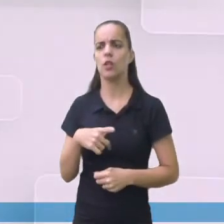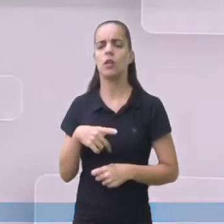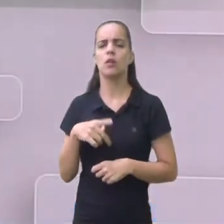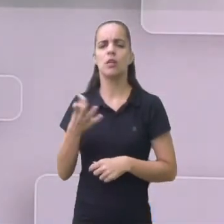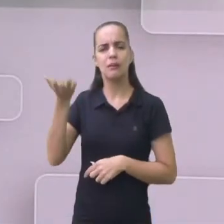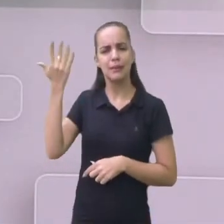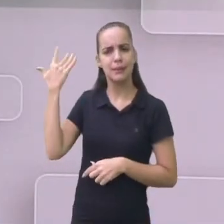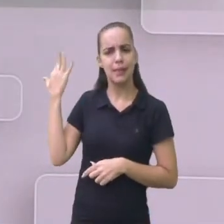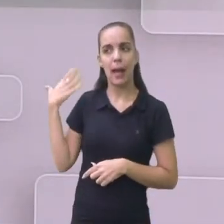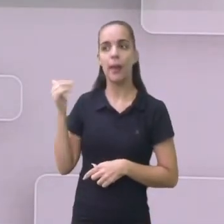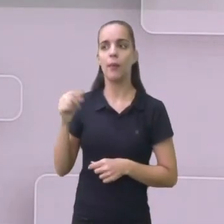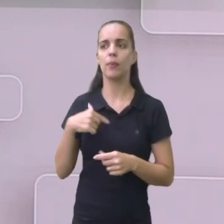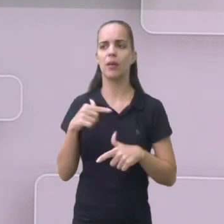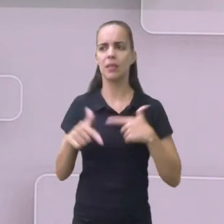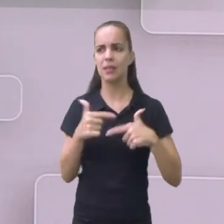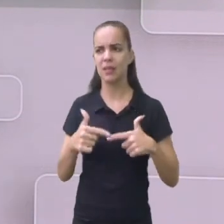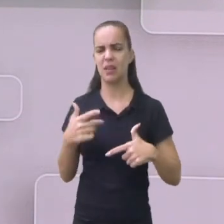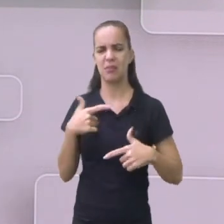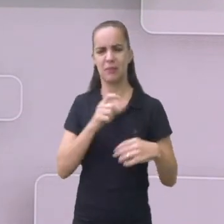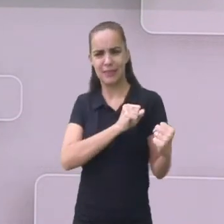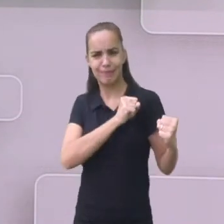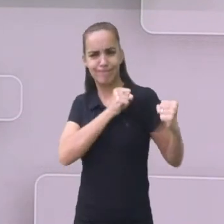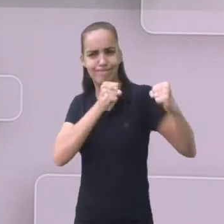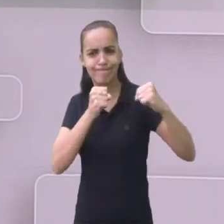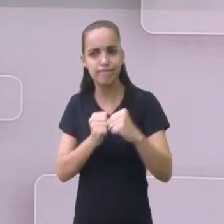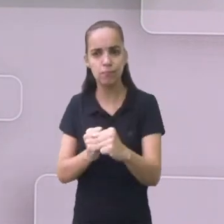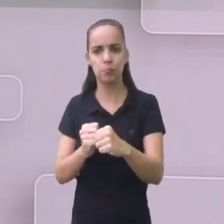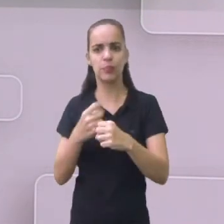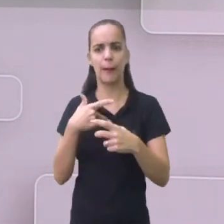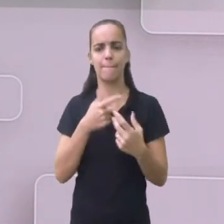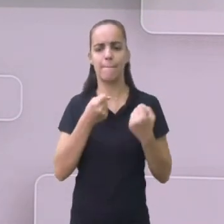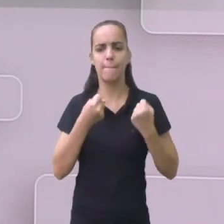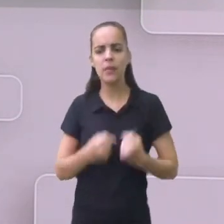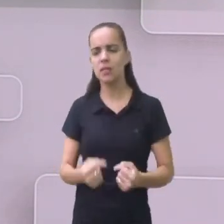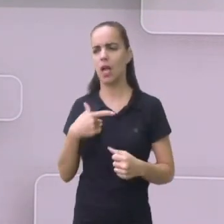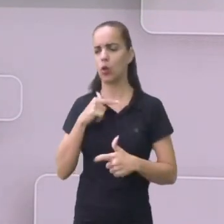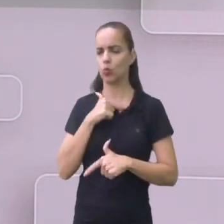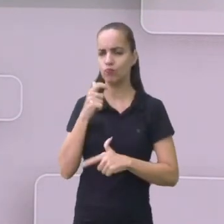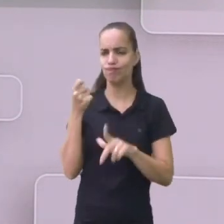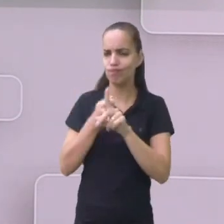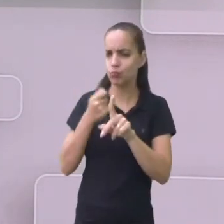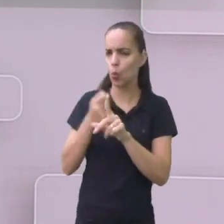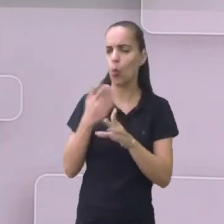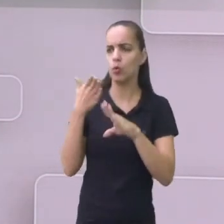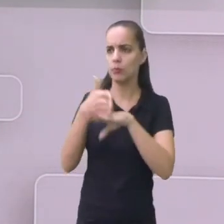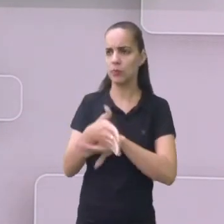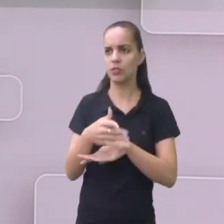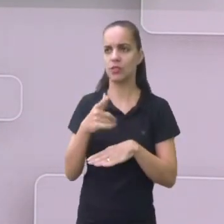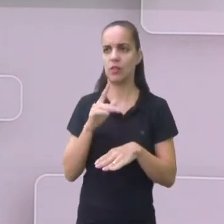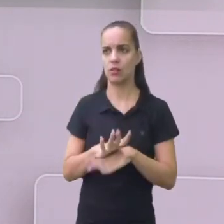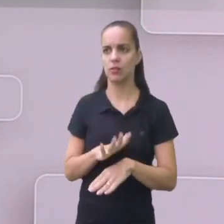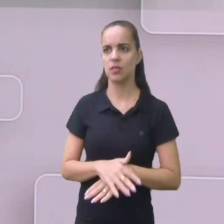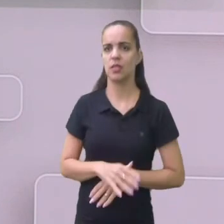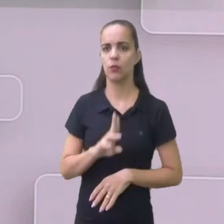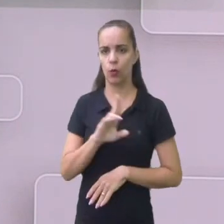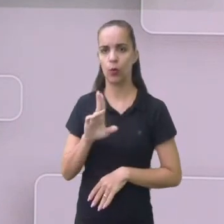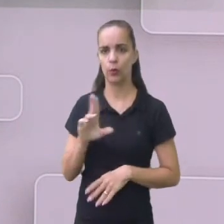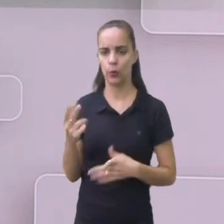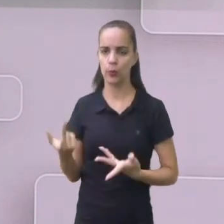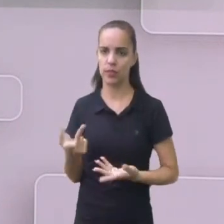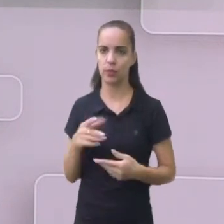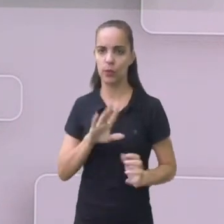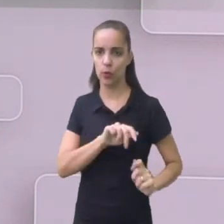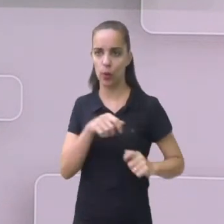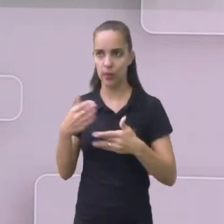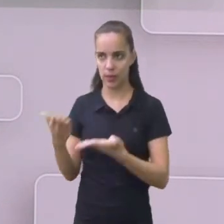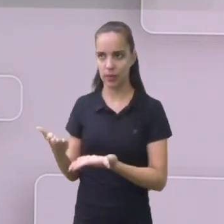os trabalhadores que construíram, que carregaram, que modificaram tudo aquilo. Então, eram conhecidos como os candangos. Se vocês